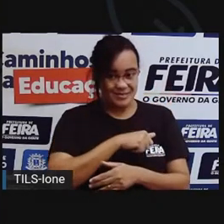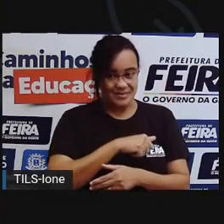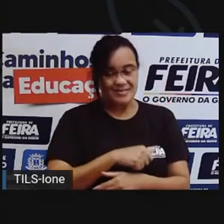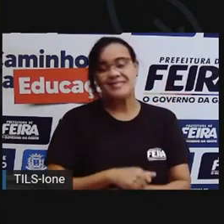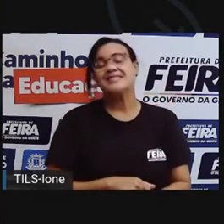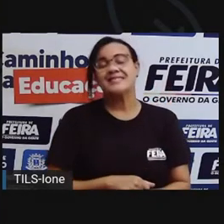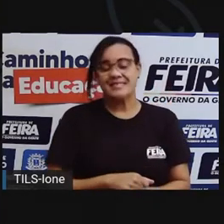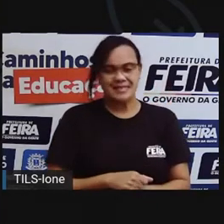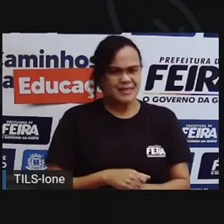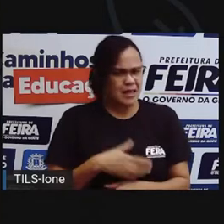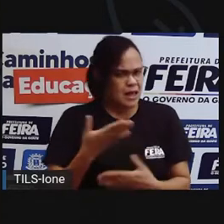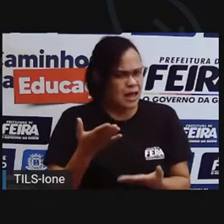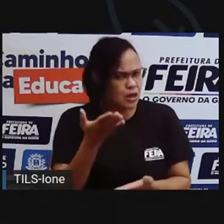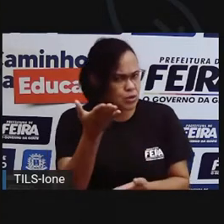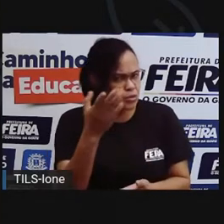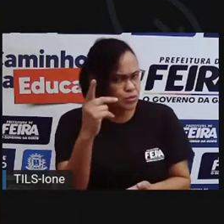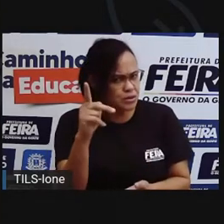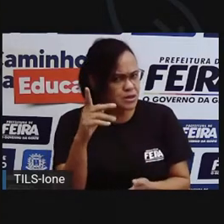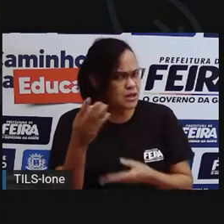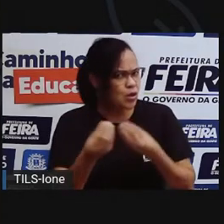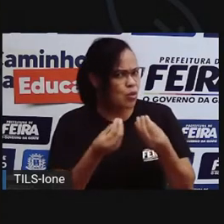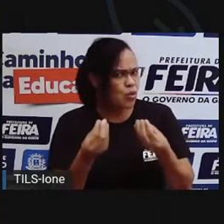E o de vocês, como é que tá ficando?